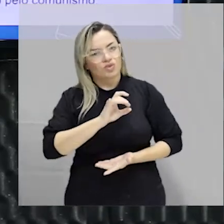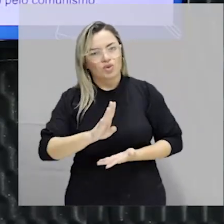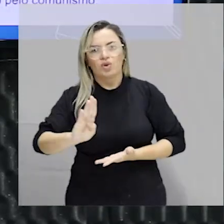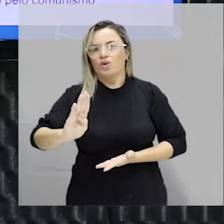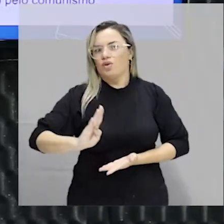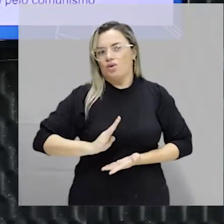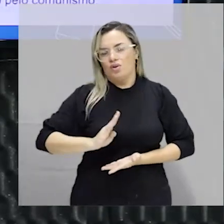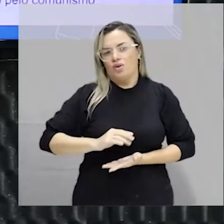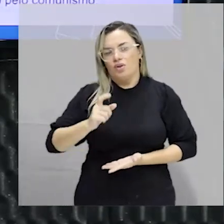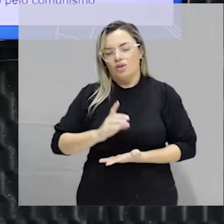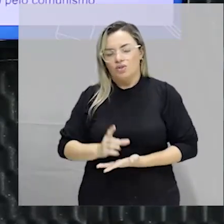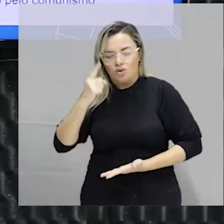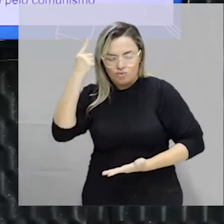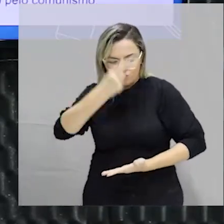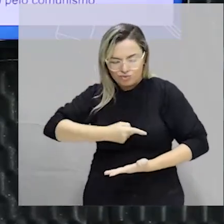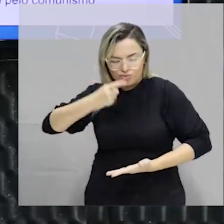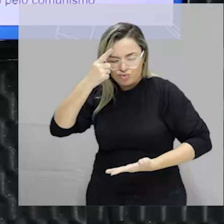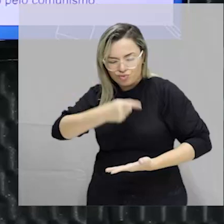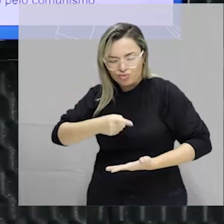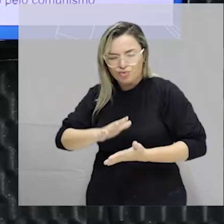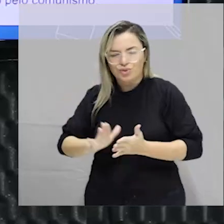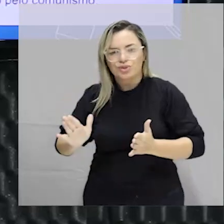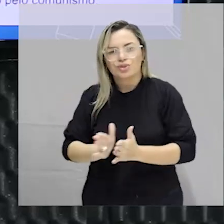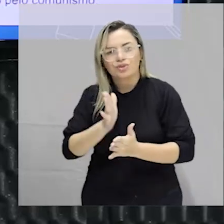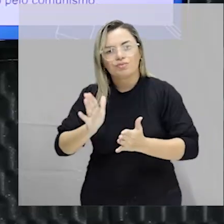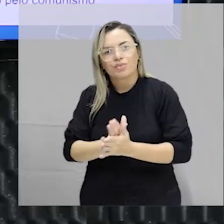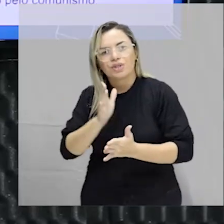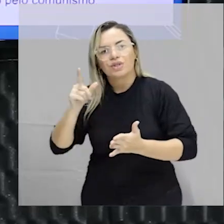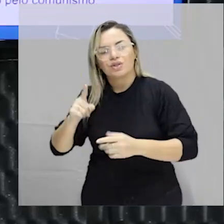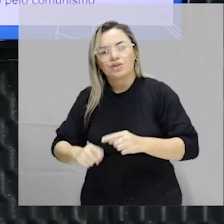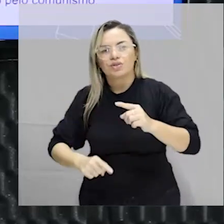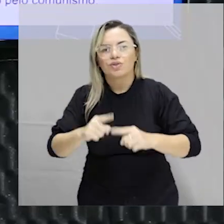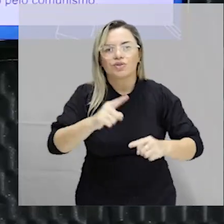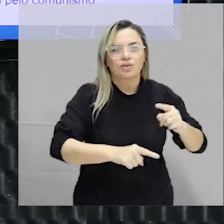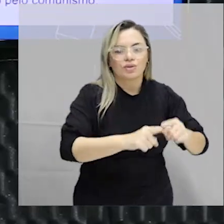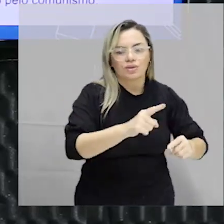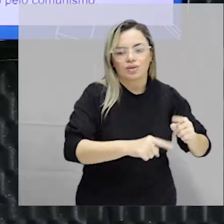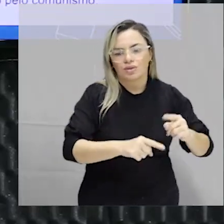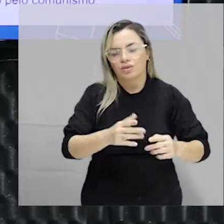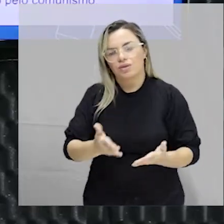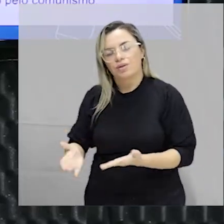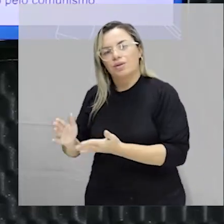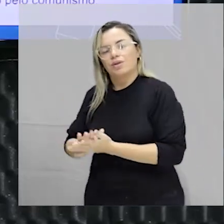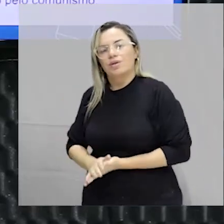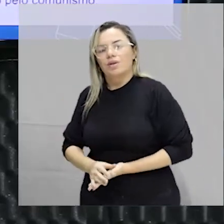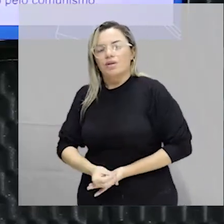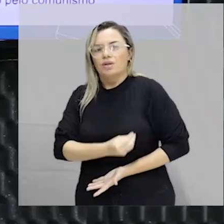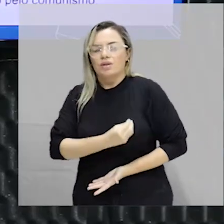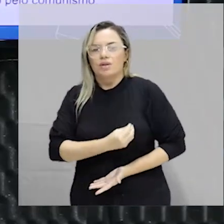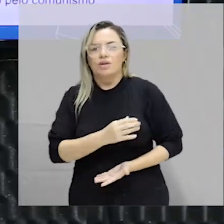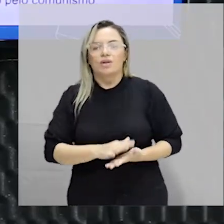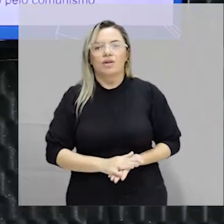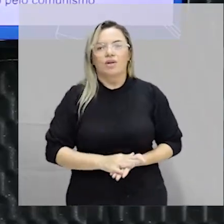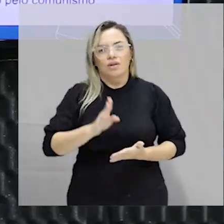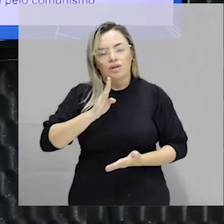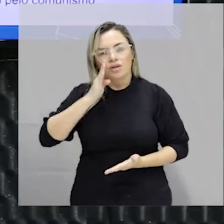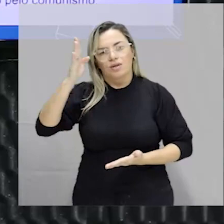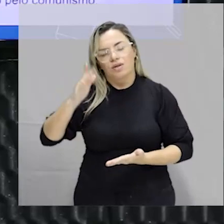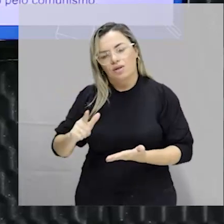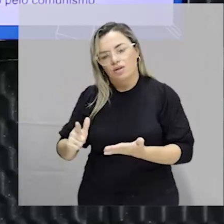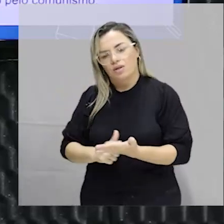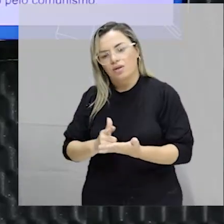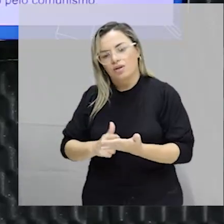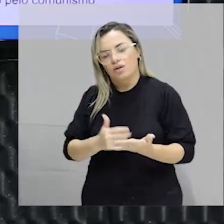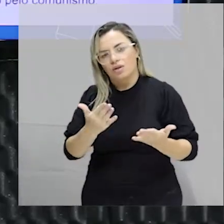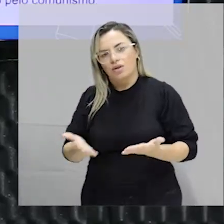dos meios de produção. Então, a partir dessa análise aqui, das principais obras da vida do Karl Marx também, do nosso protagonista da aula de